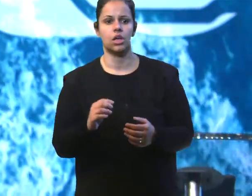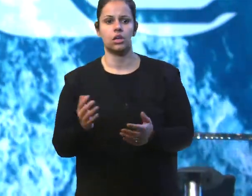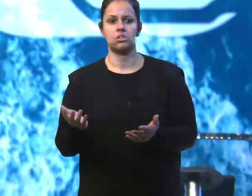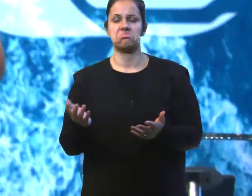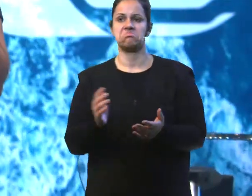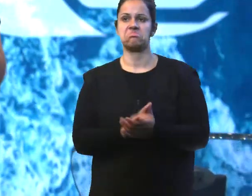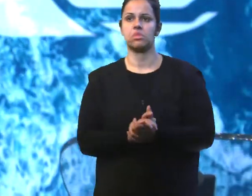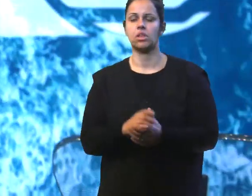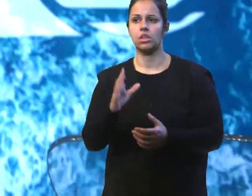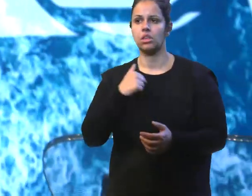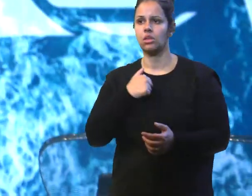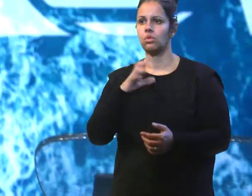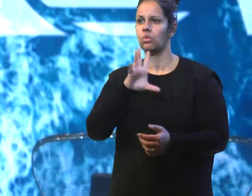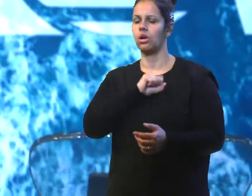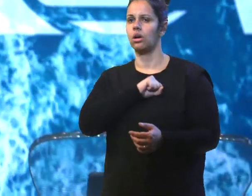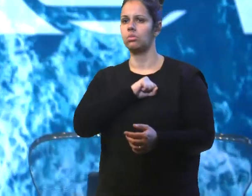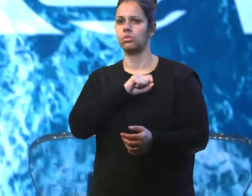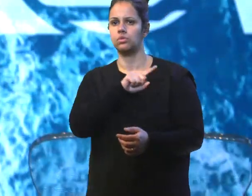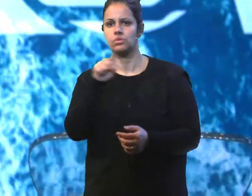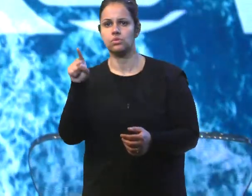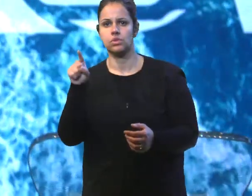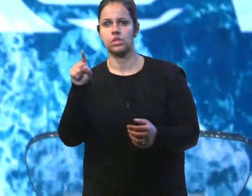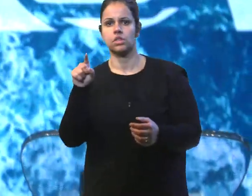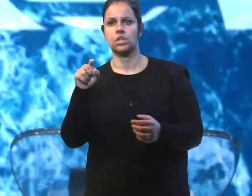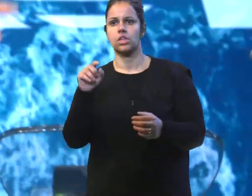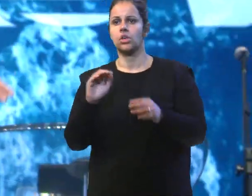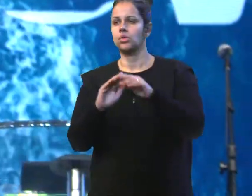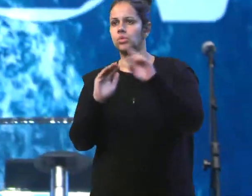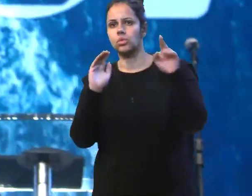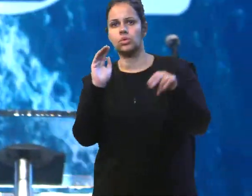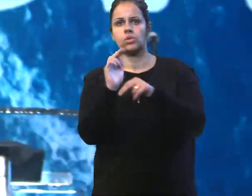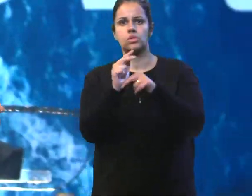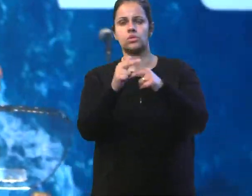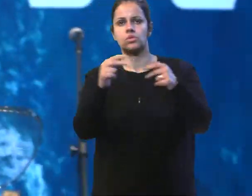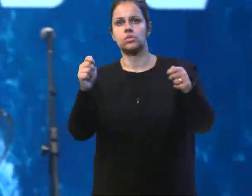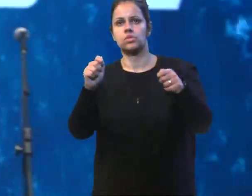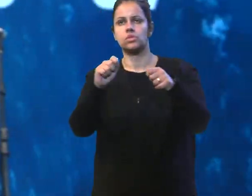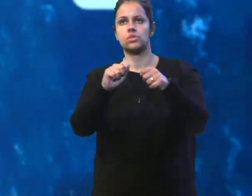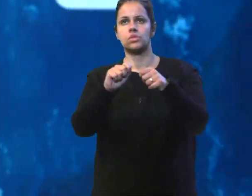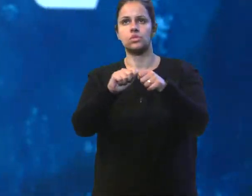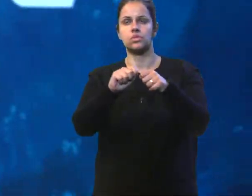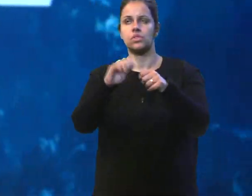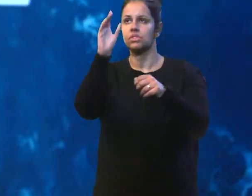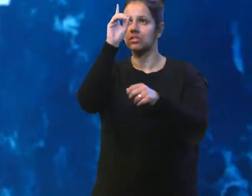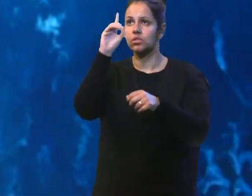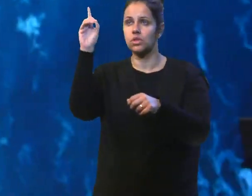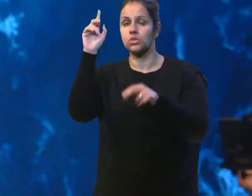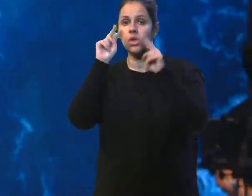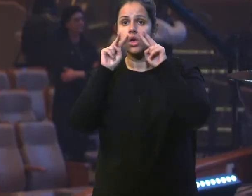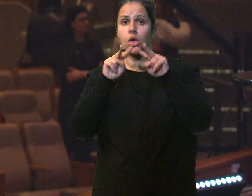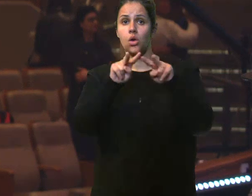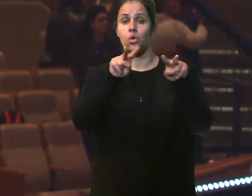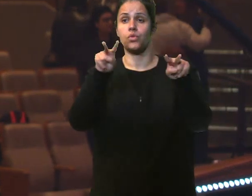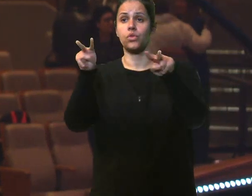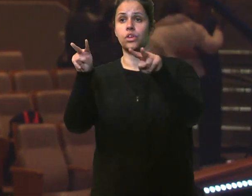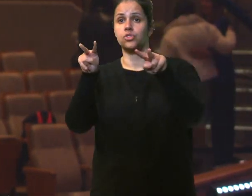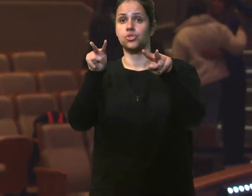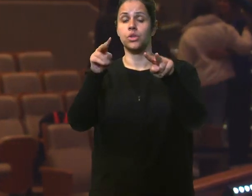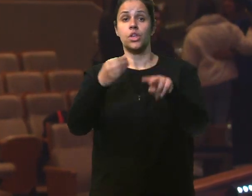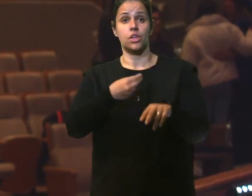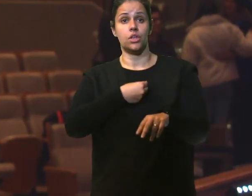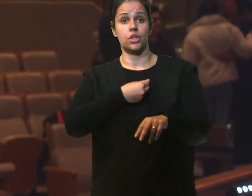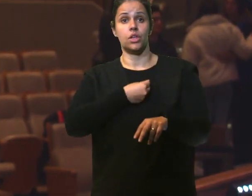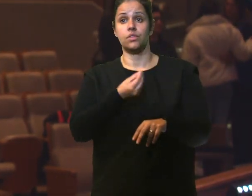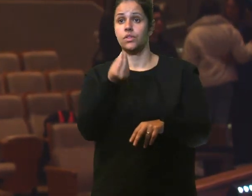Eu amo essa geração. Eu amo o que Deus está fazendo nessa geração. É tão bonito ver o que vocês estão vivendo aqui a